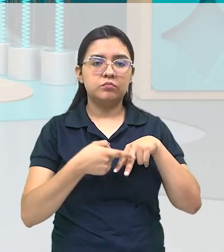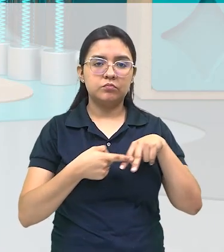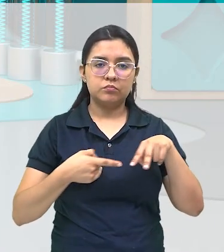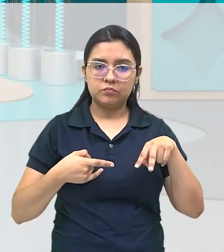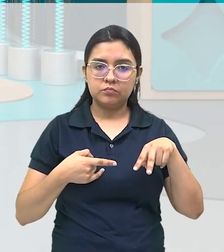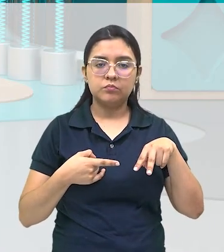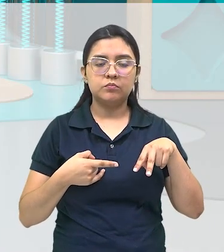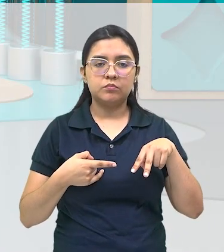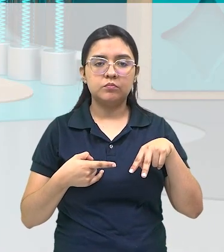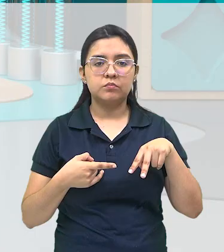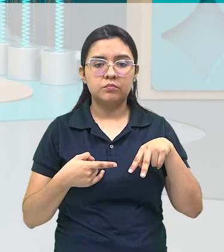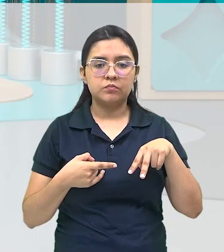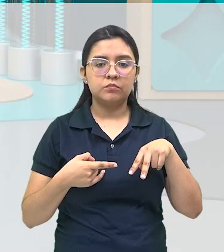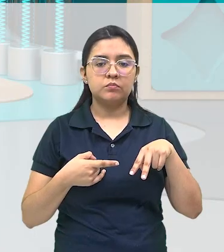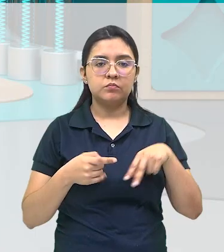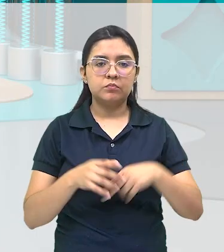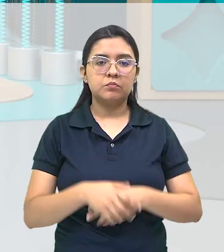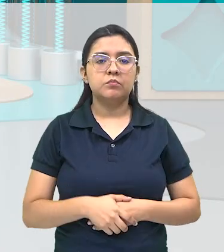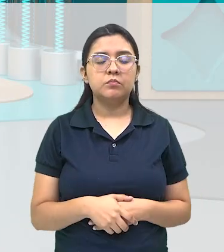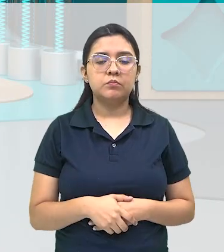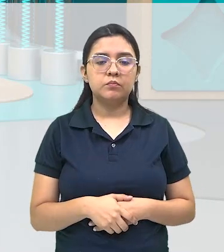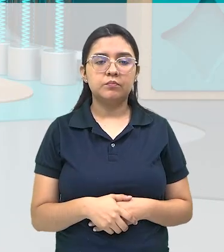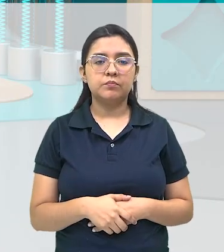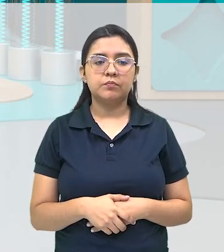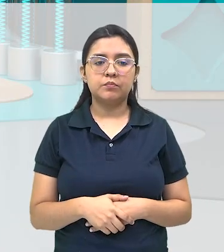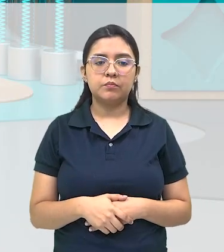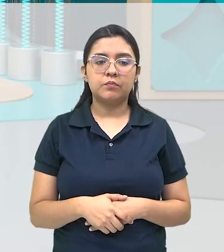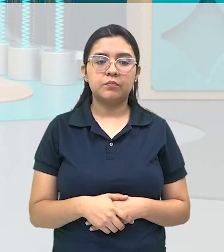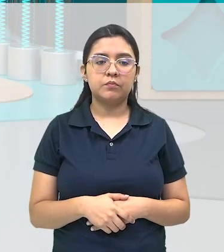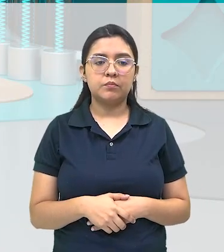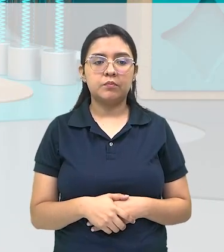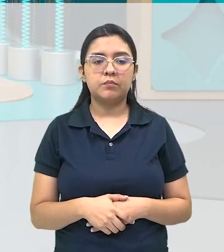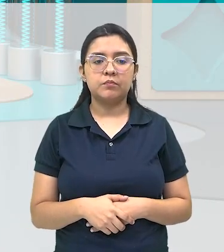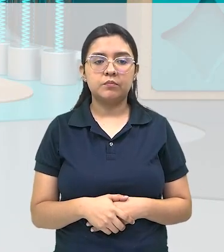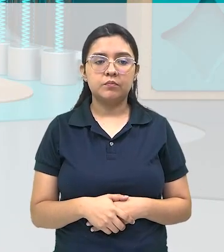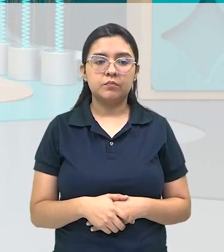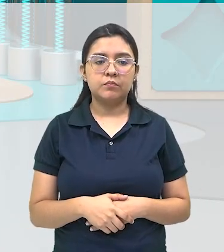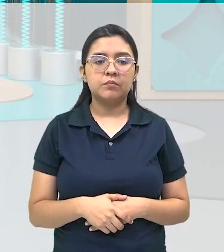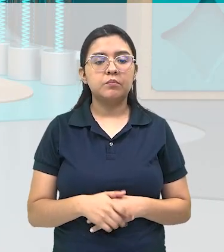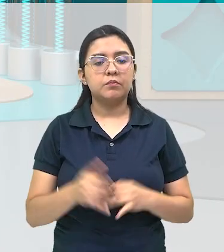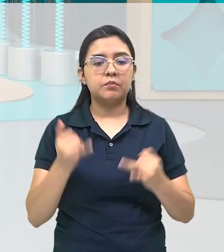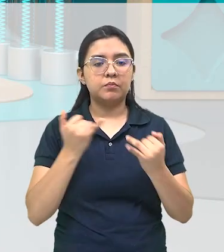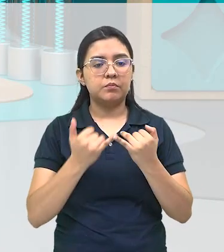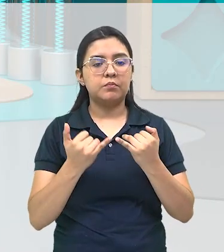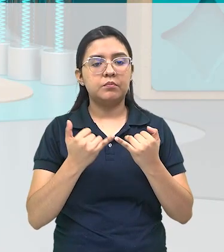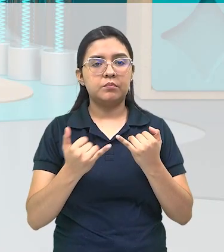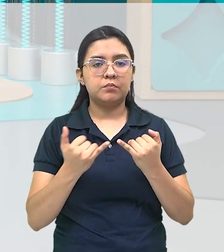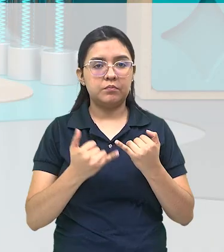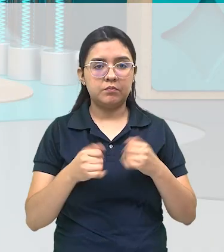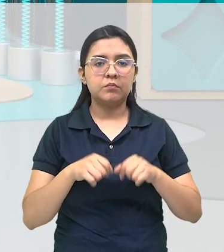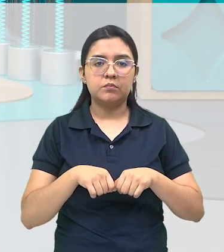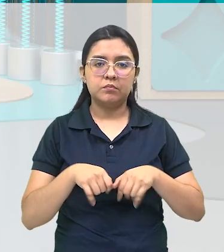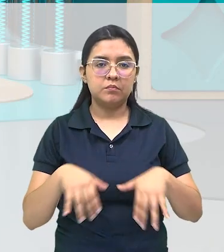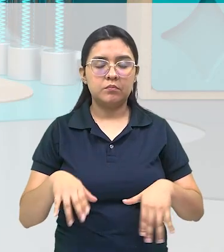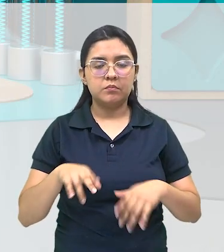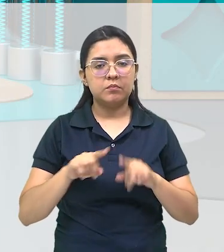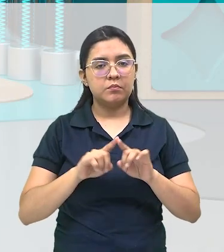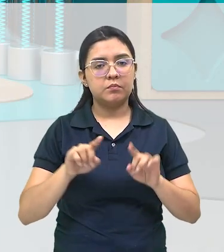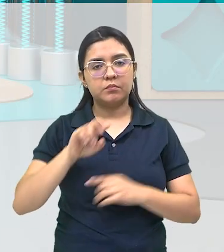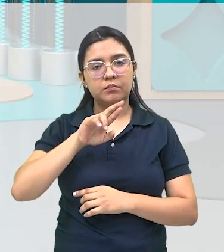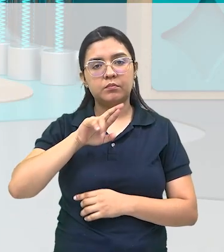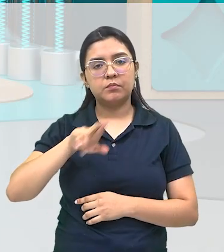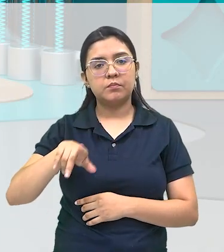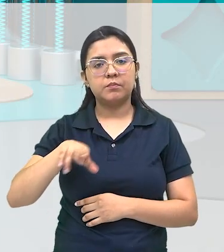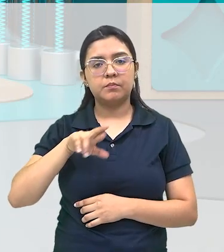né, bem largos, bem folgados, que juntando fica parecendo uma saia mesmo, né? Mas eles